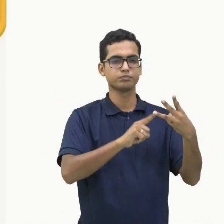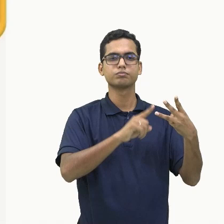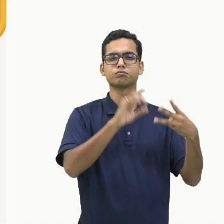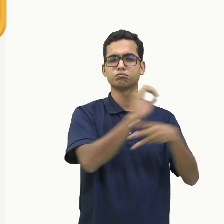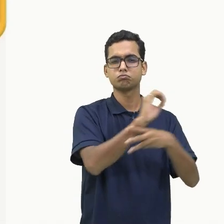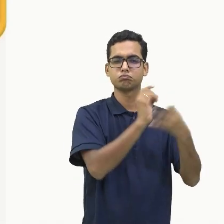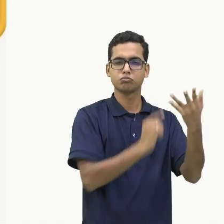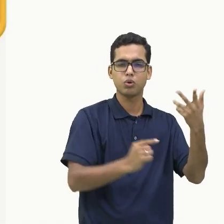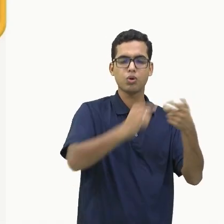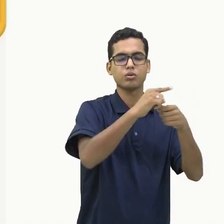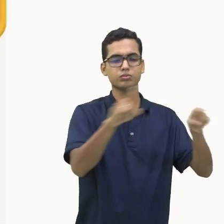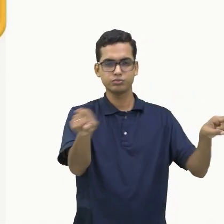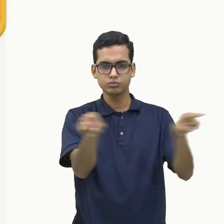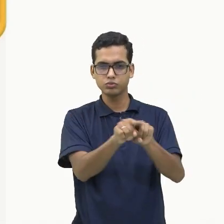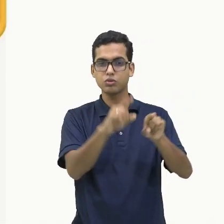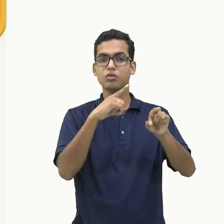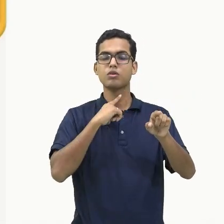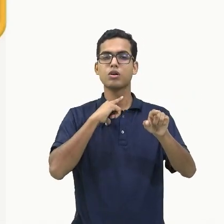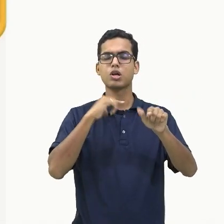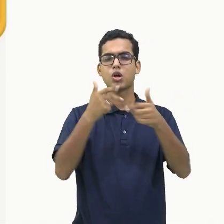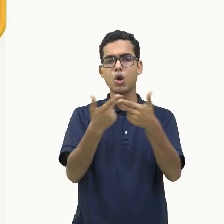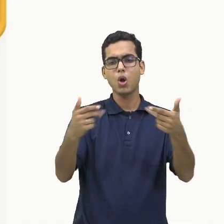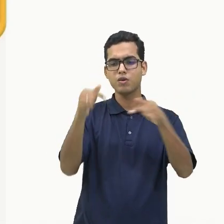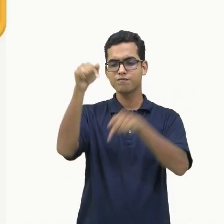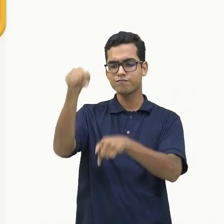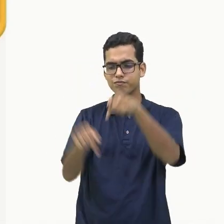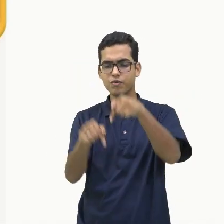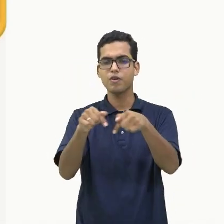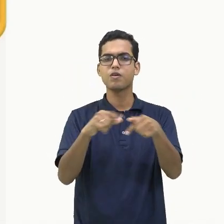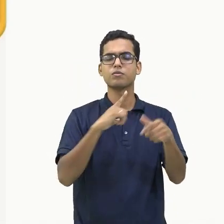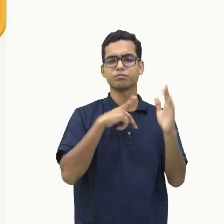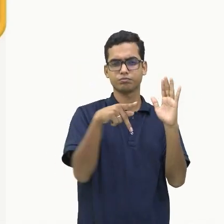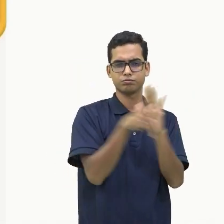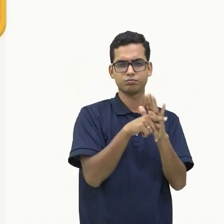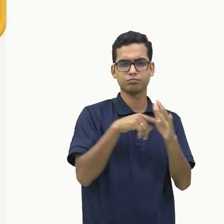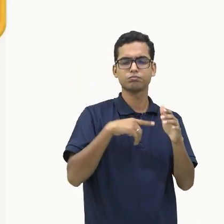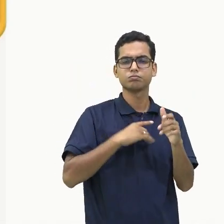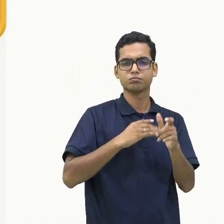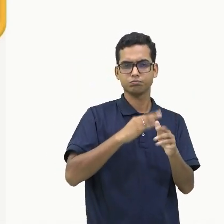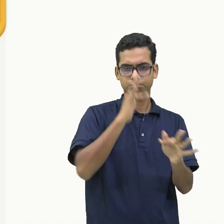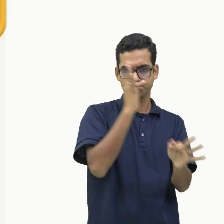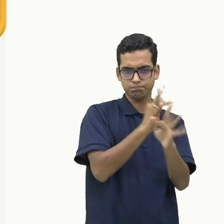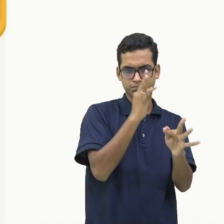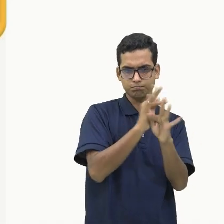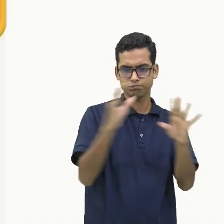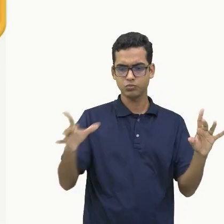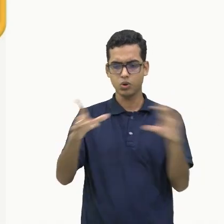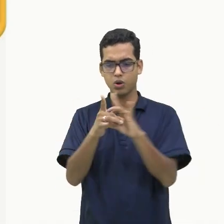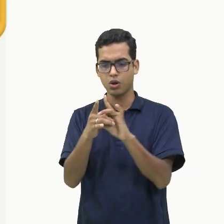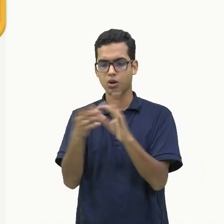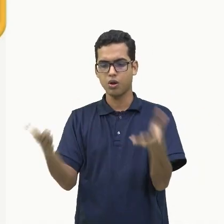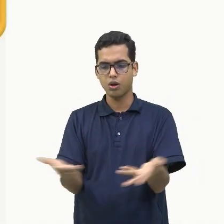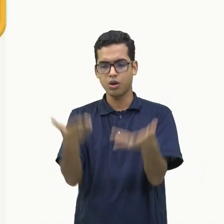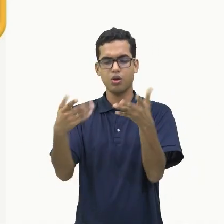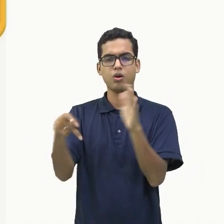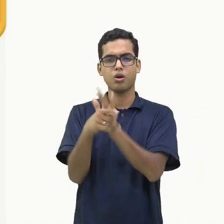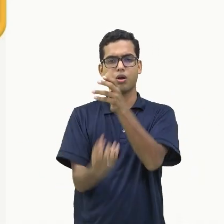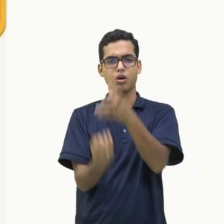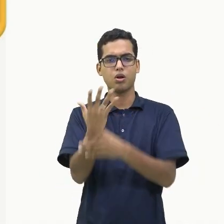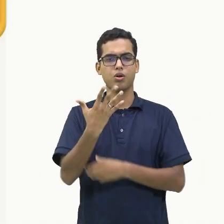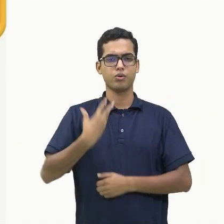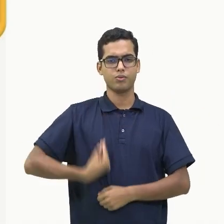condições físico-químicas que favorecem o surgimento da vida. Aí foi citado